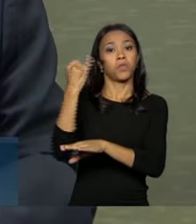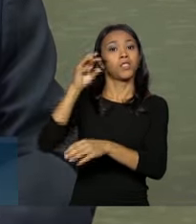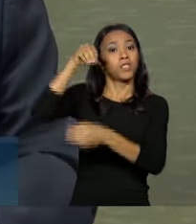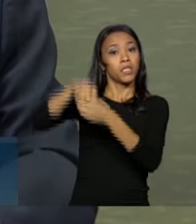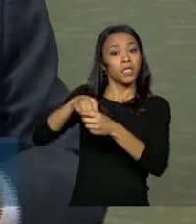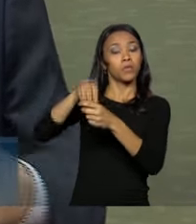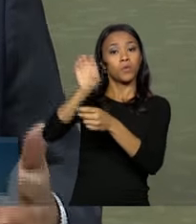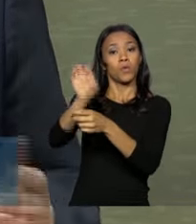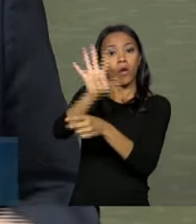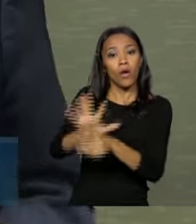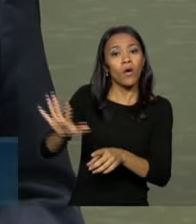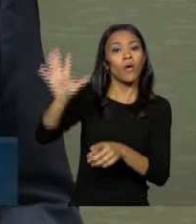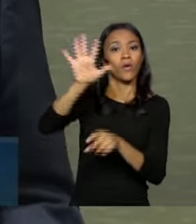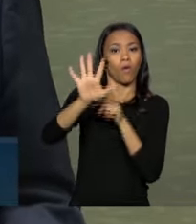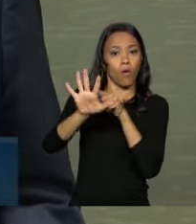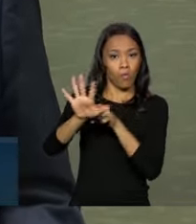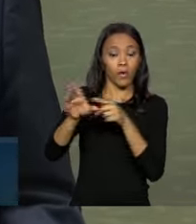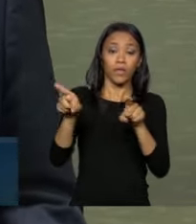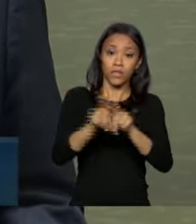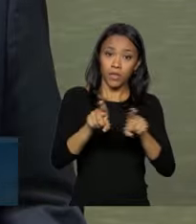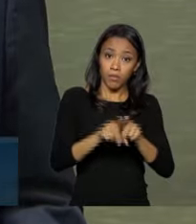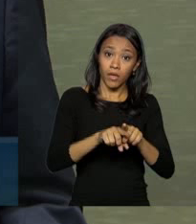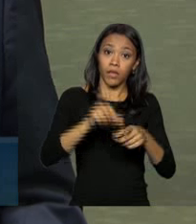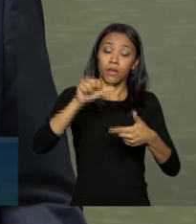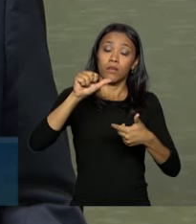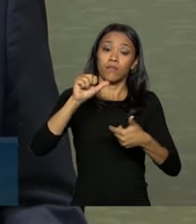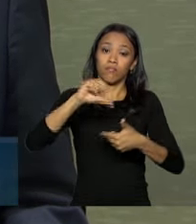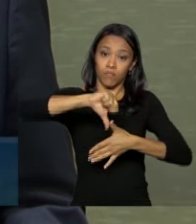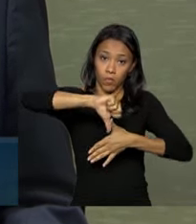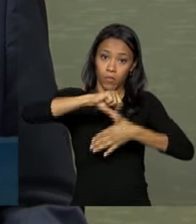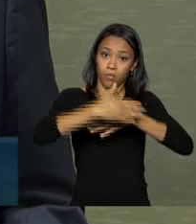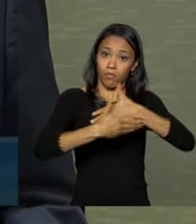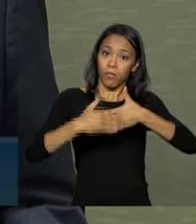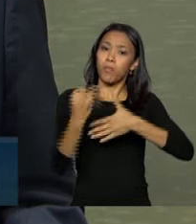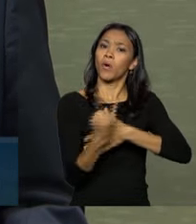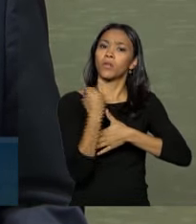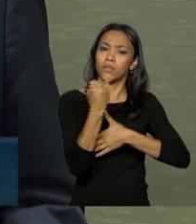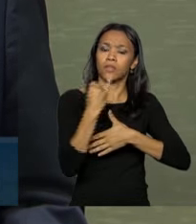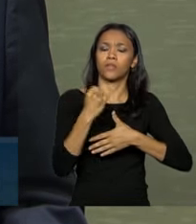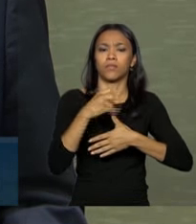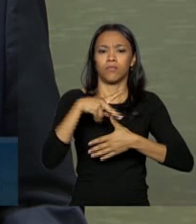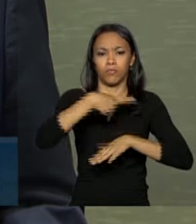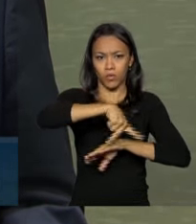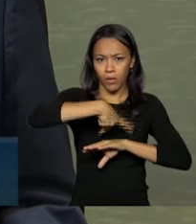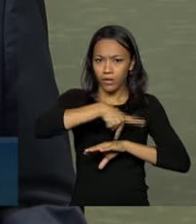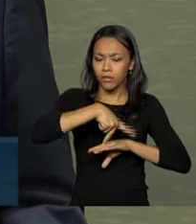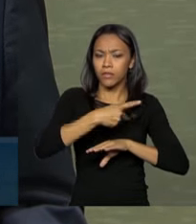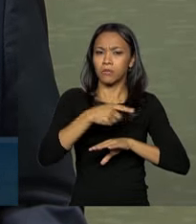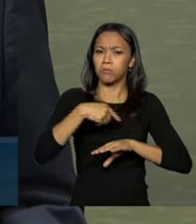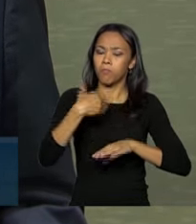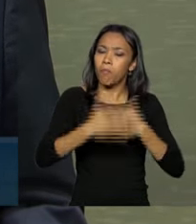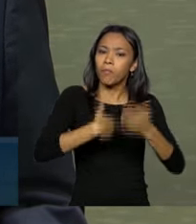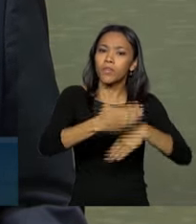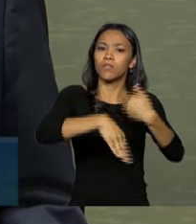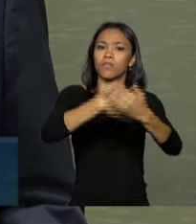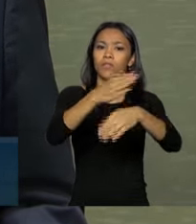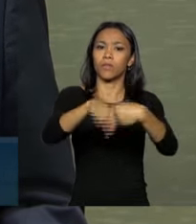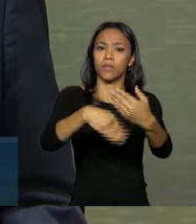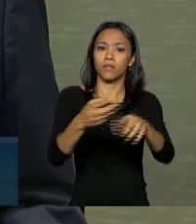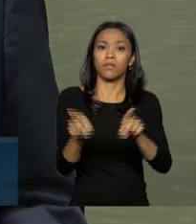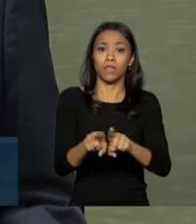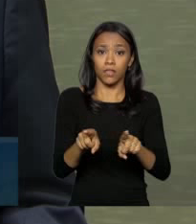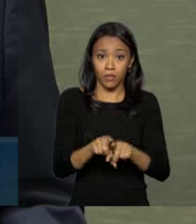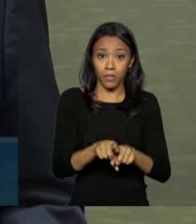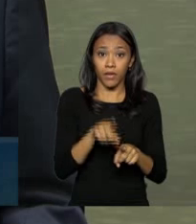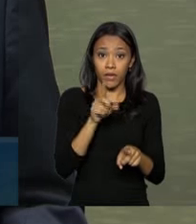mundial, e a importância também do papel do Brasil como um dos principais países em desenvolvimento e um dos pouquíssimos